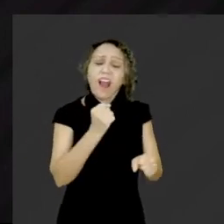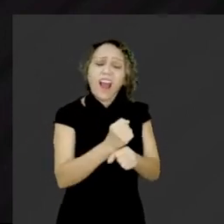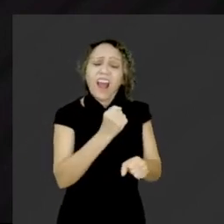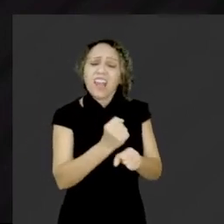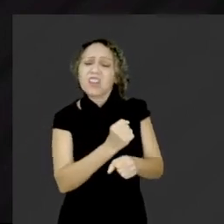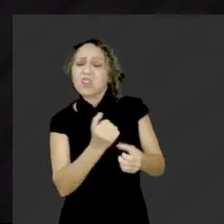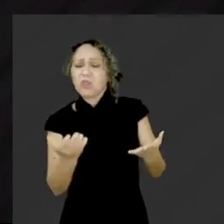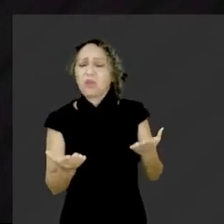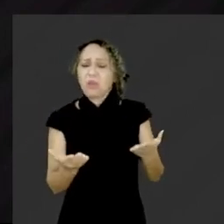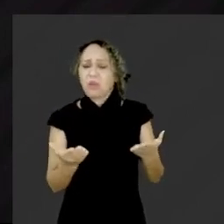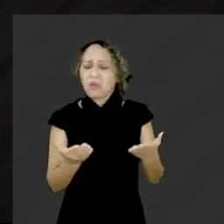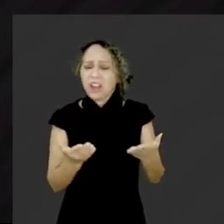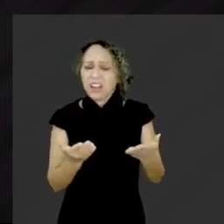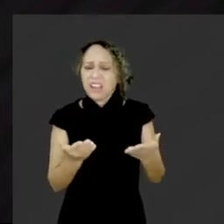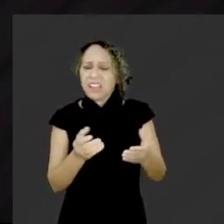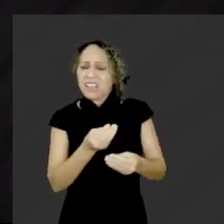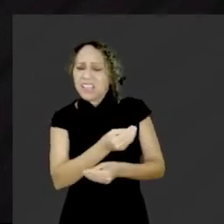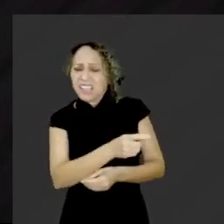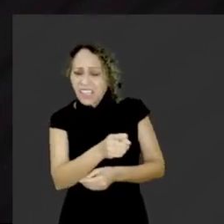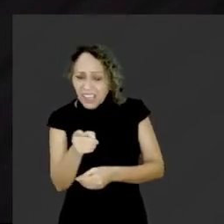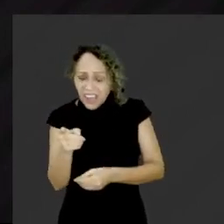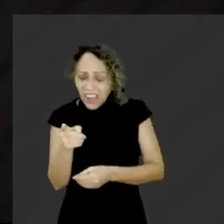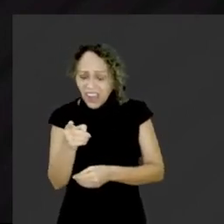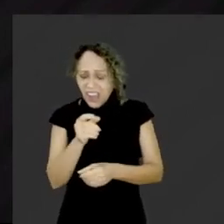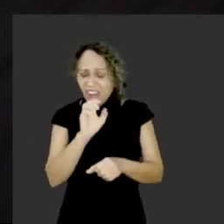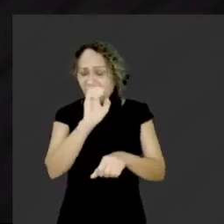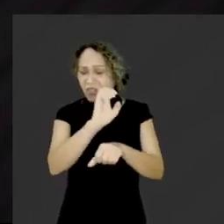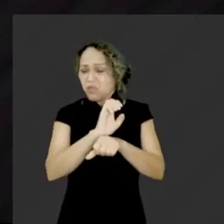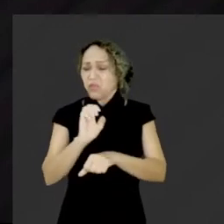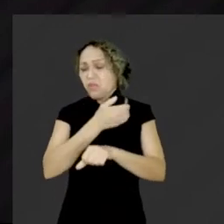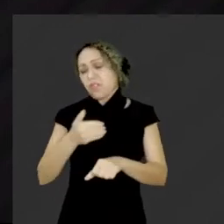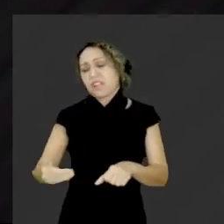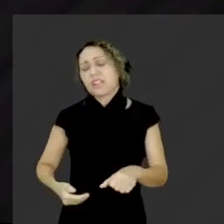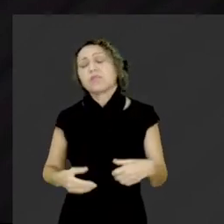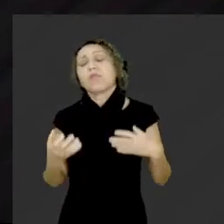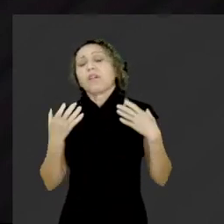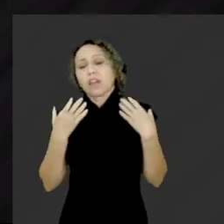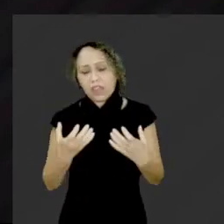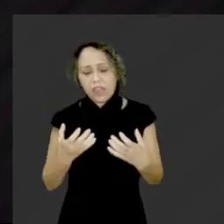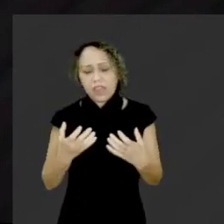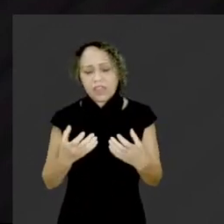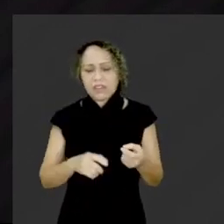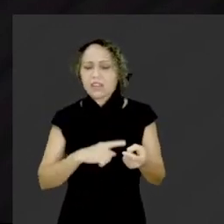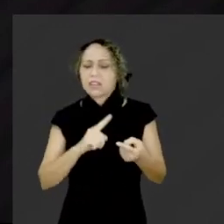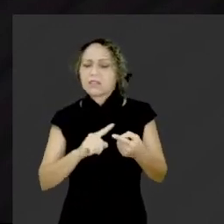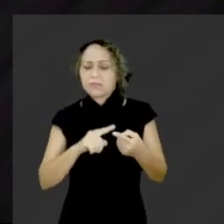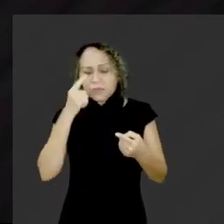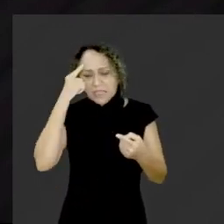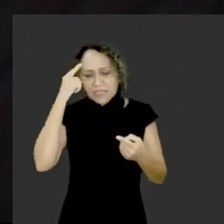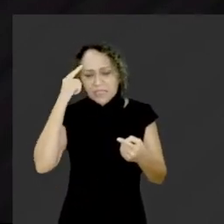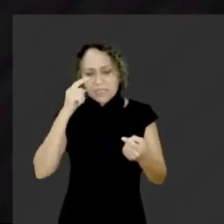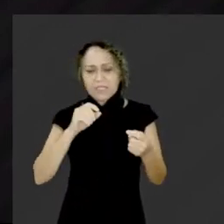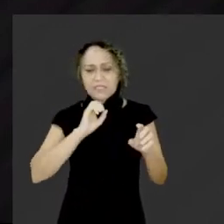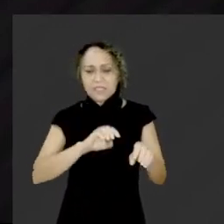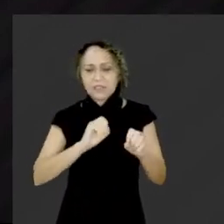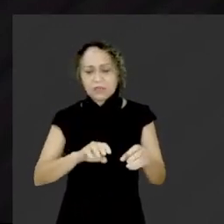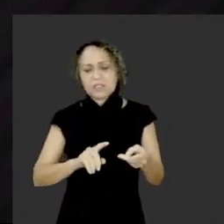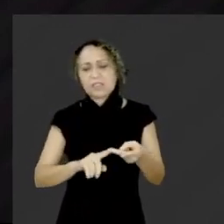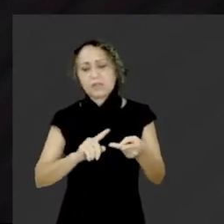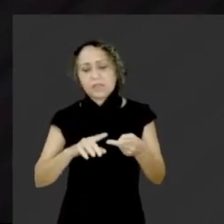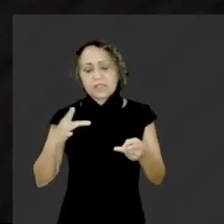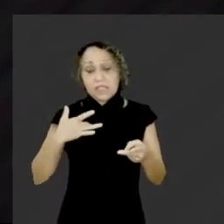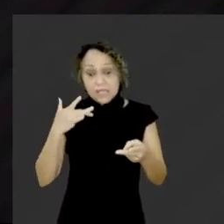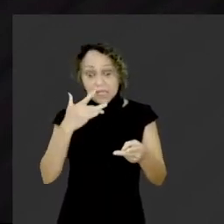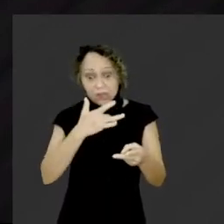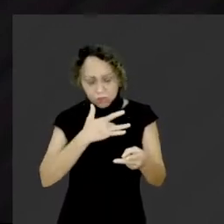governo. Não precisa gostar de mim, não precisa ser de um partido próximo, porque eu não tenho problema de conversar com o prefeito